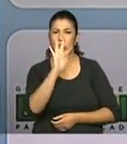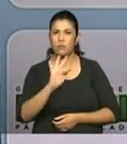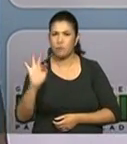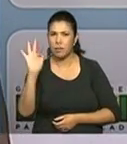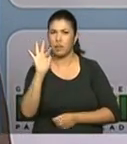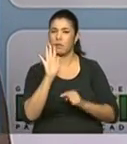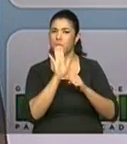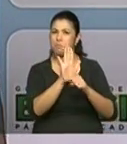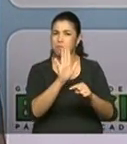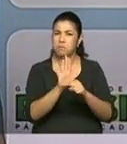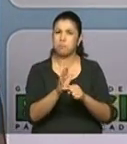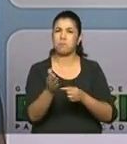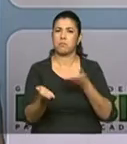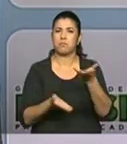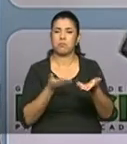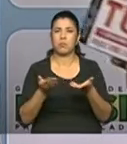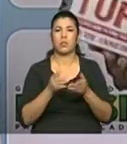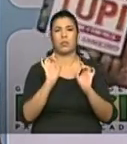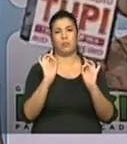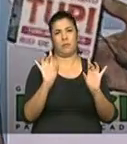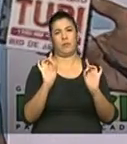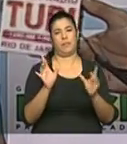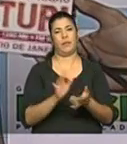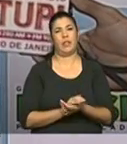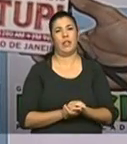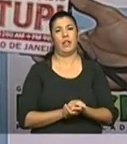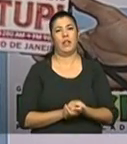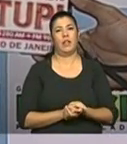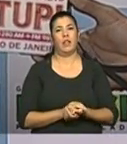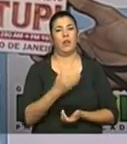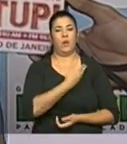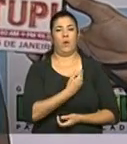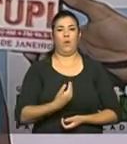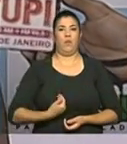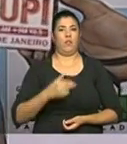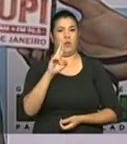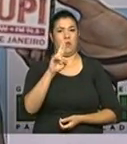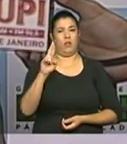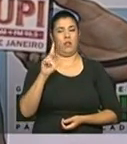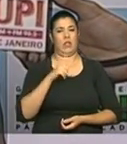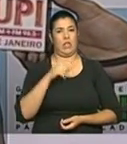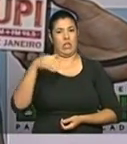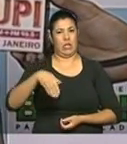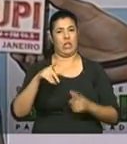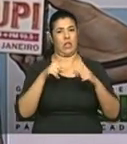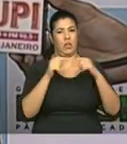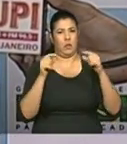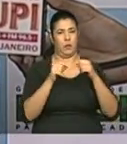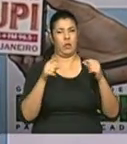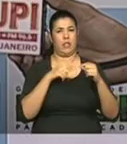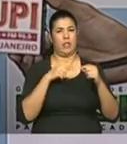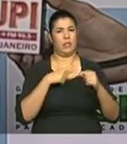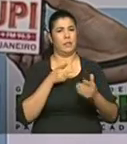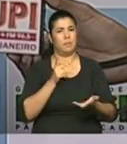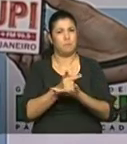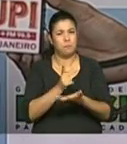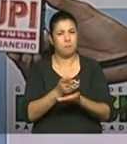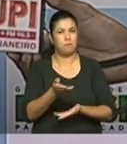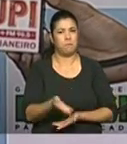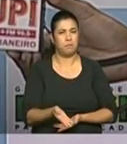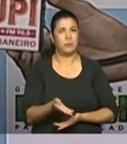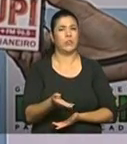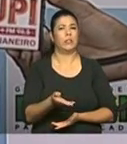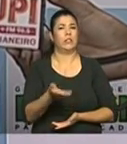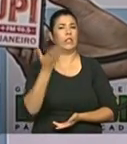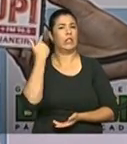mais especial? O governador Kronenberg tem nos procurado, nós temos conversado com muita frequência.